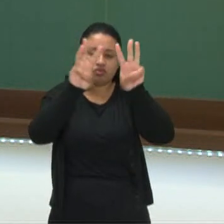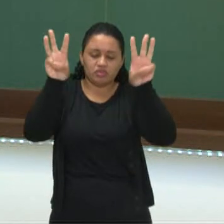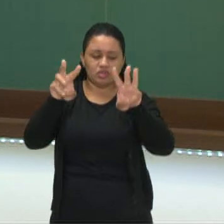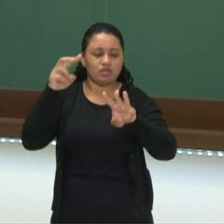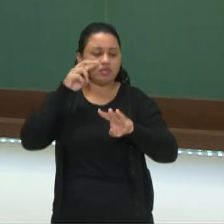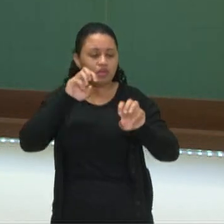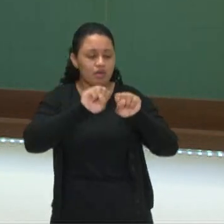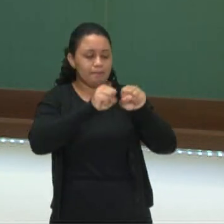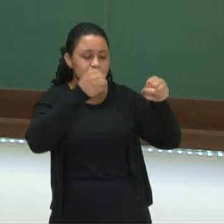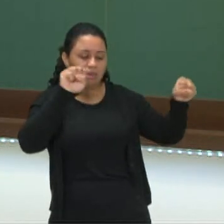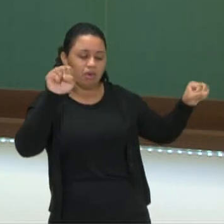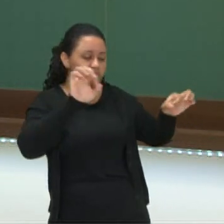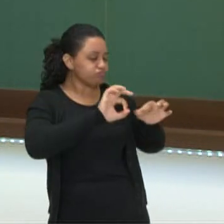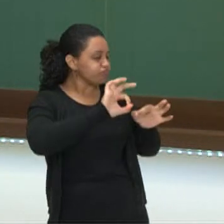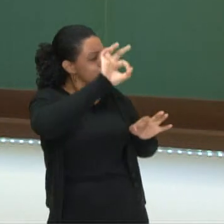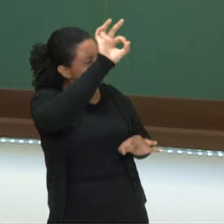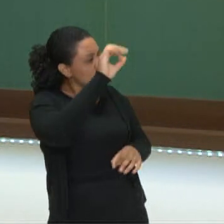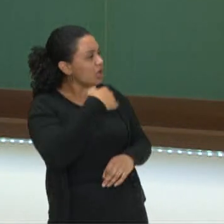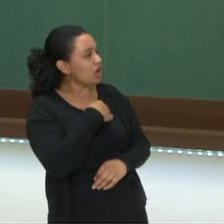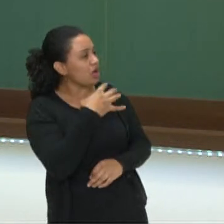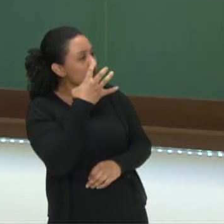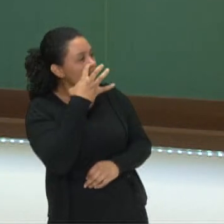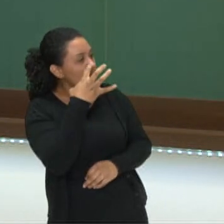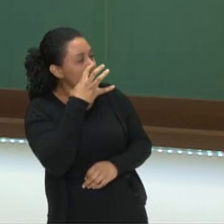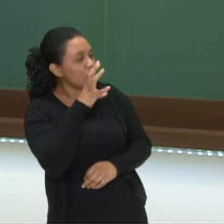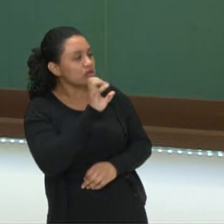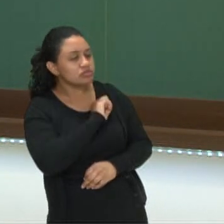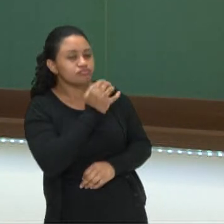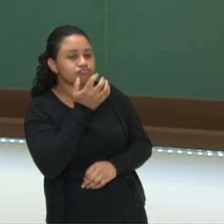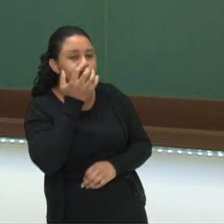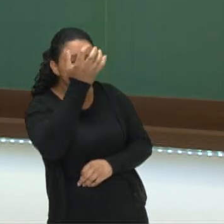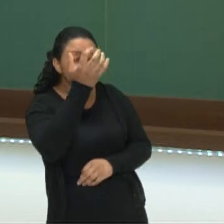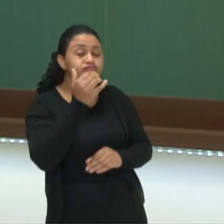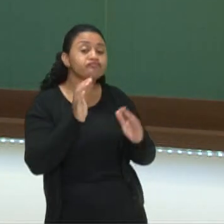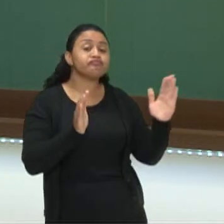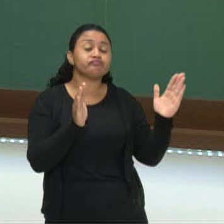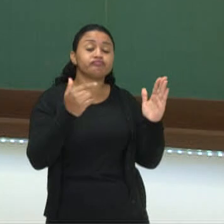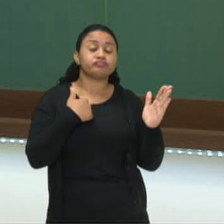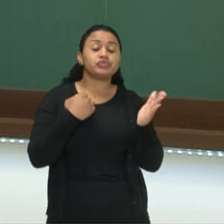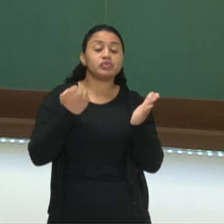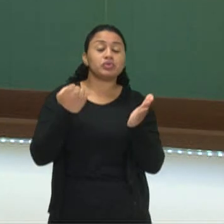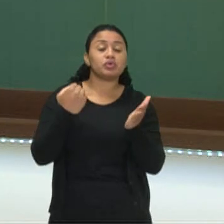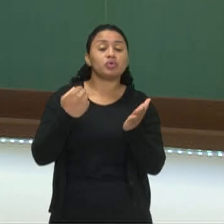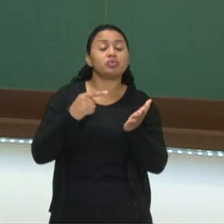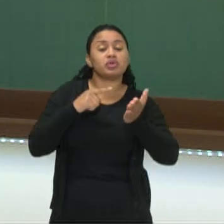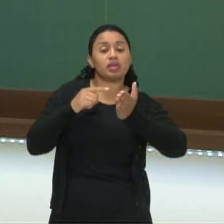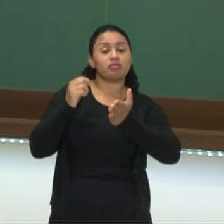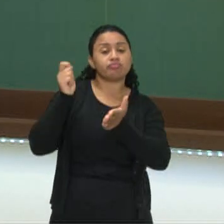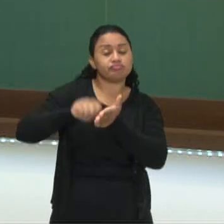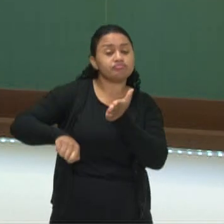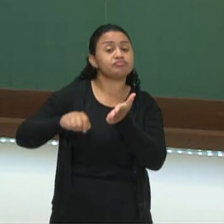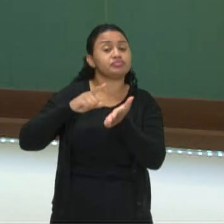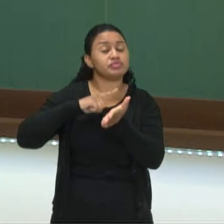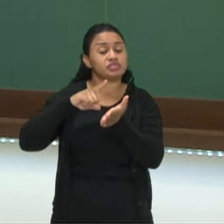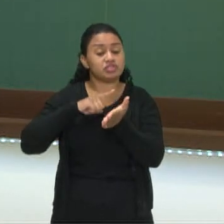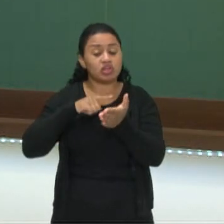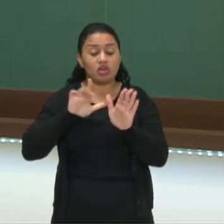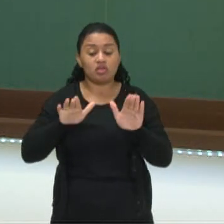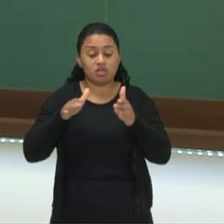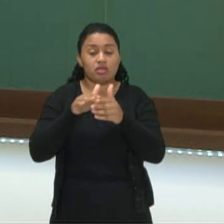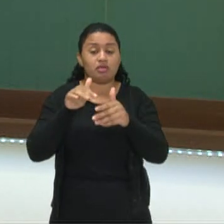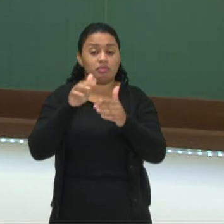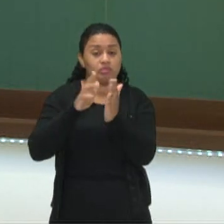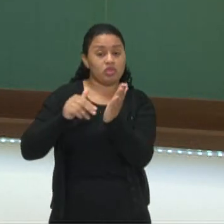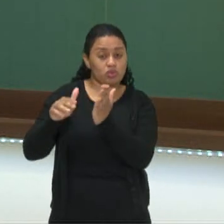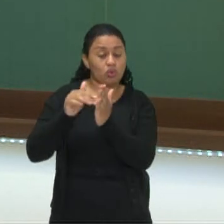grandes murais de Rivera, ele já ficava muito apaixonado? Desse período do contrato que ele tinha com a Peg Guggenheim, que ele começou a ser exclusivo, que ele pôde